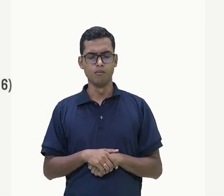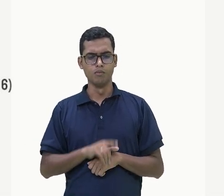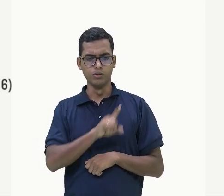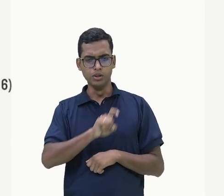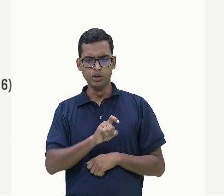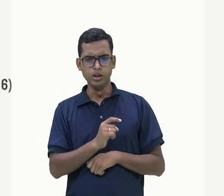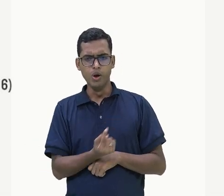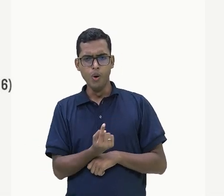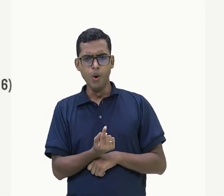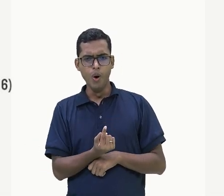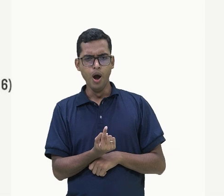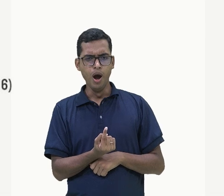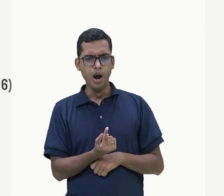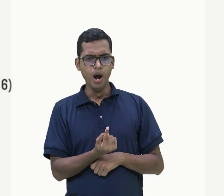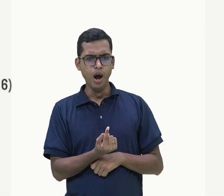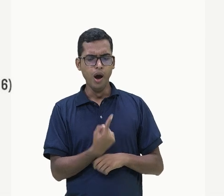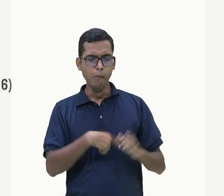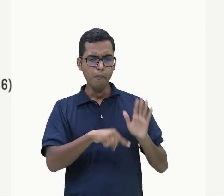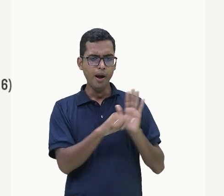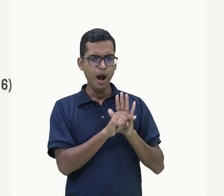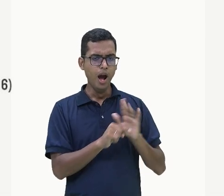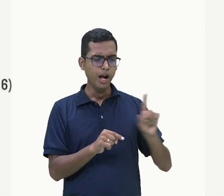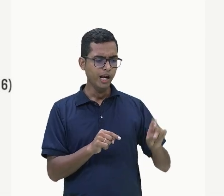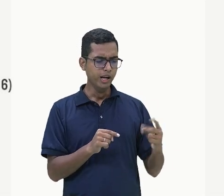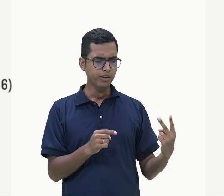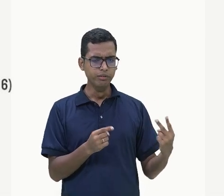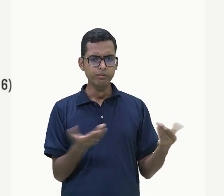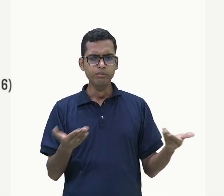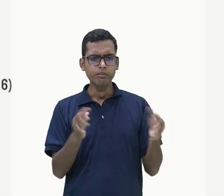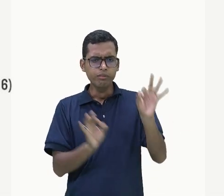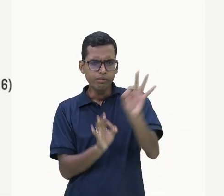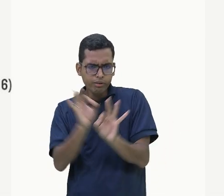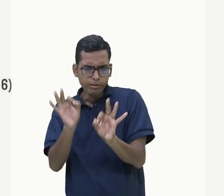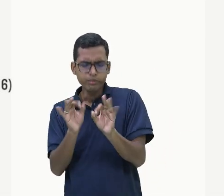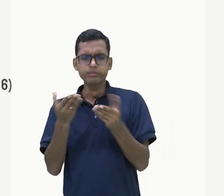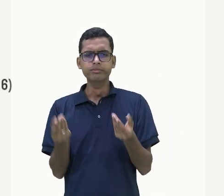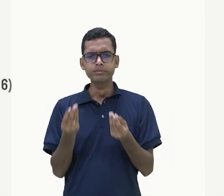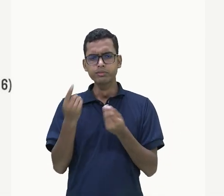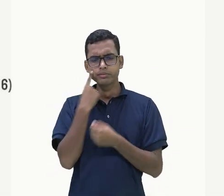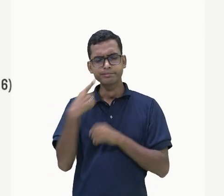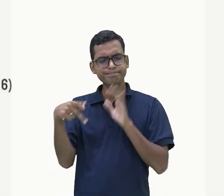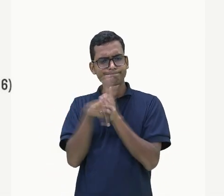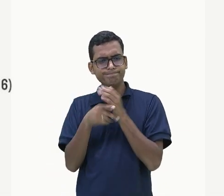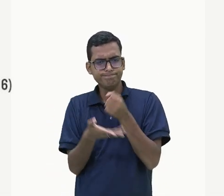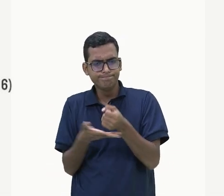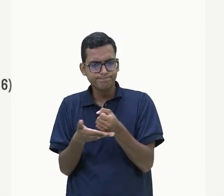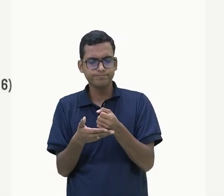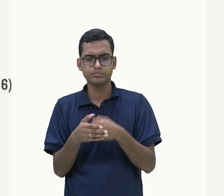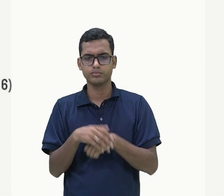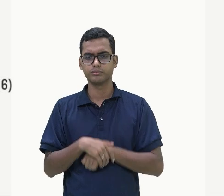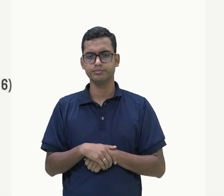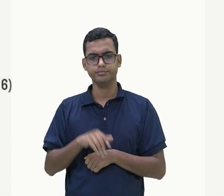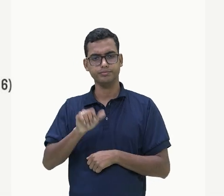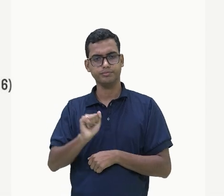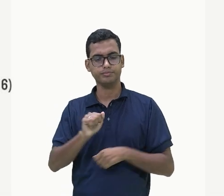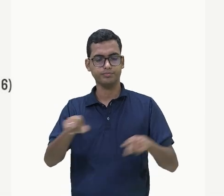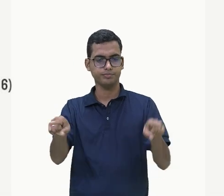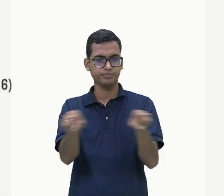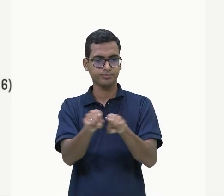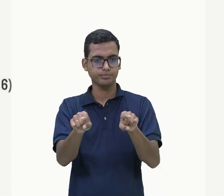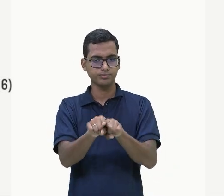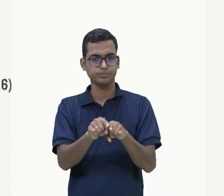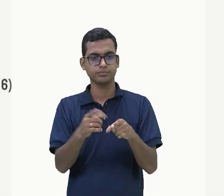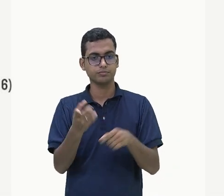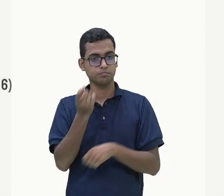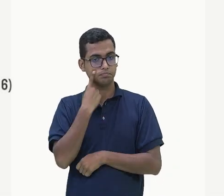x2, o logaritmo de x1 na base A vai ser menor que o logaritmo de x2 na base A também. E